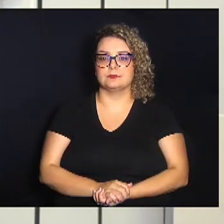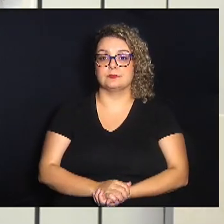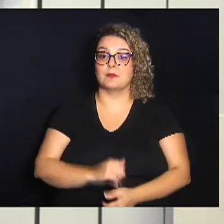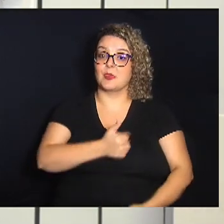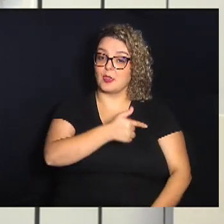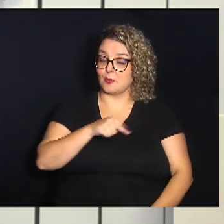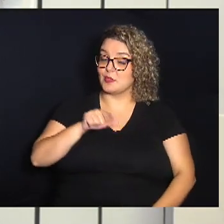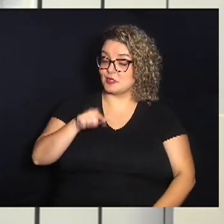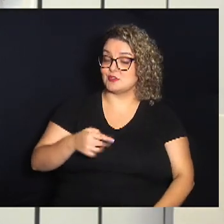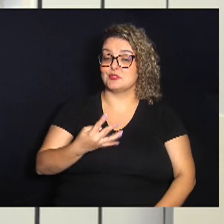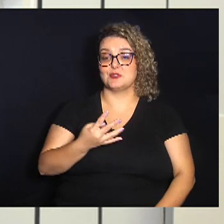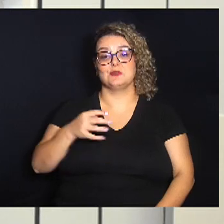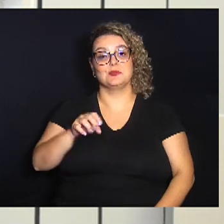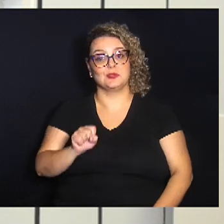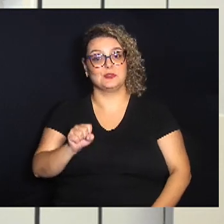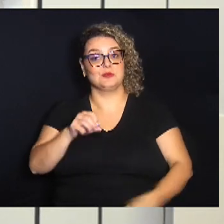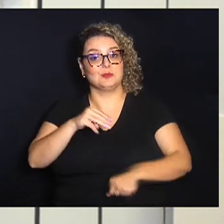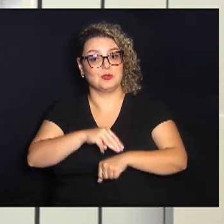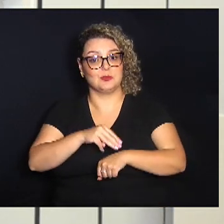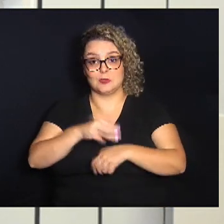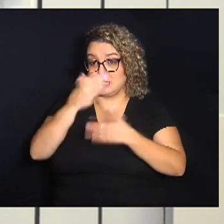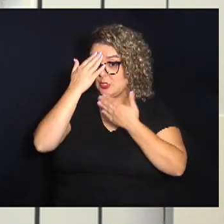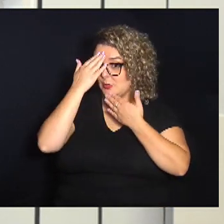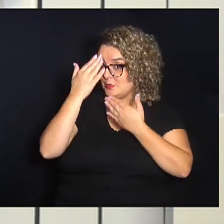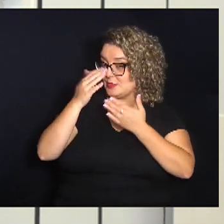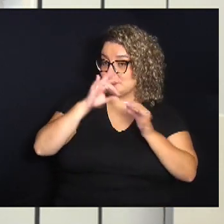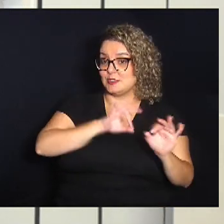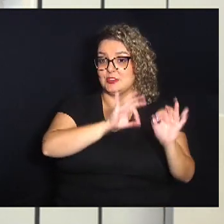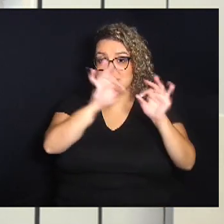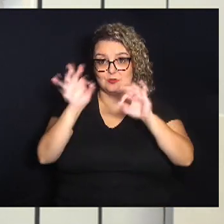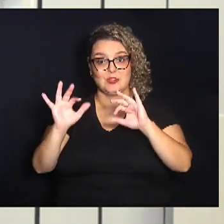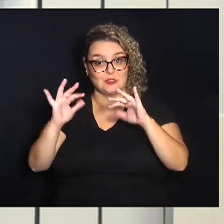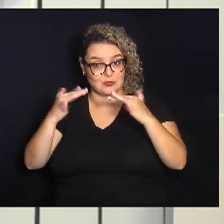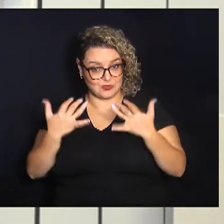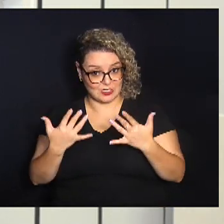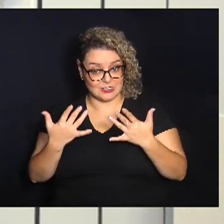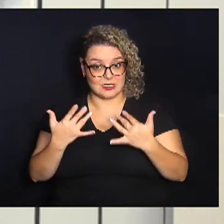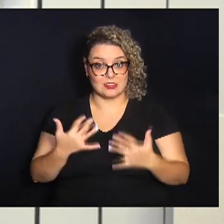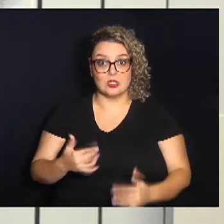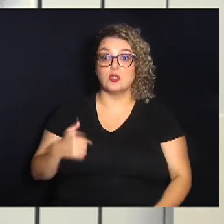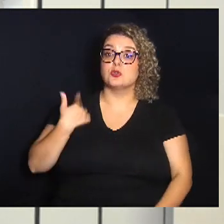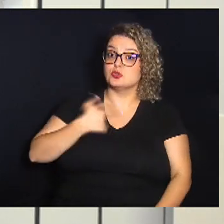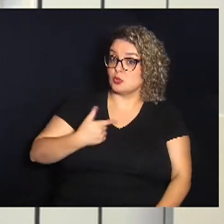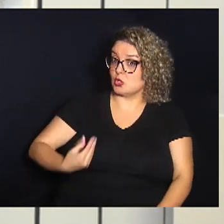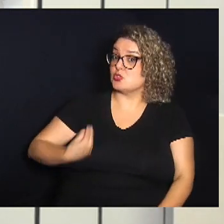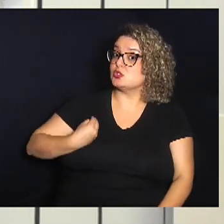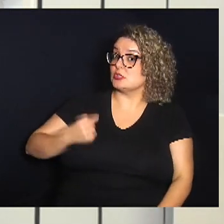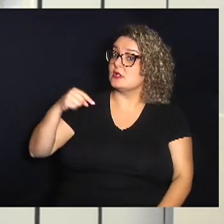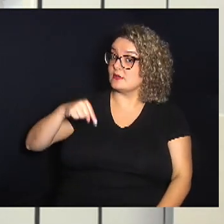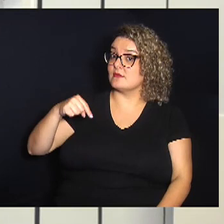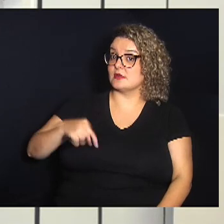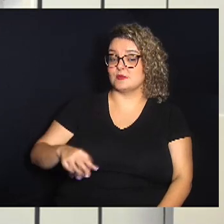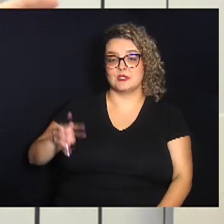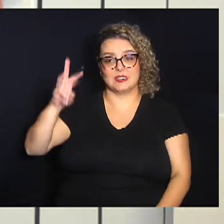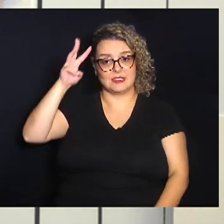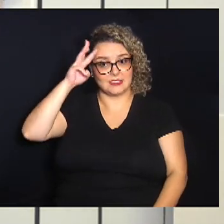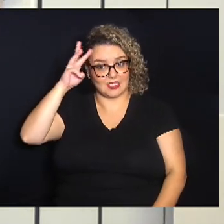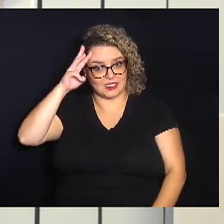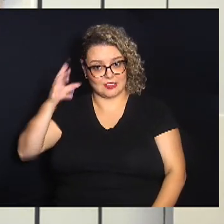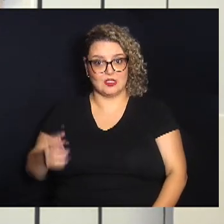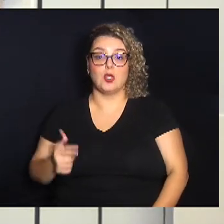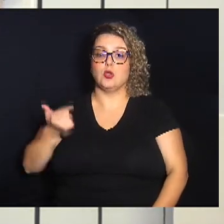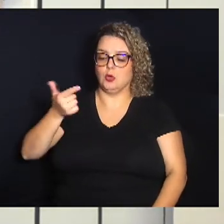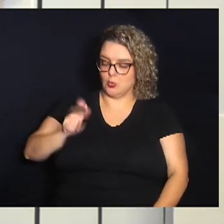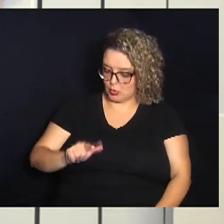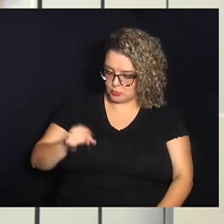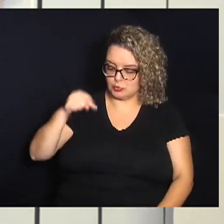Meio-dia mais 48 minutos, muito obrigado pela sua companhia, pela sua audiência. Estamos ao vivo nesta terça-feira. A gente